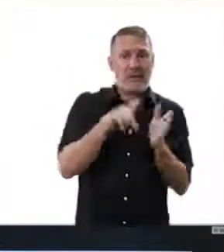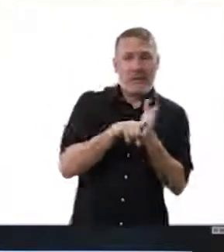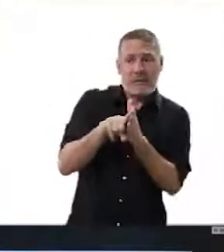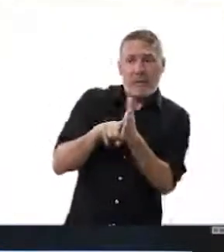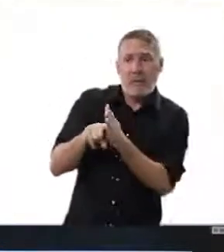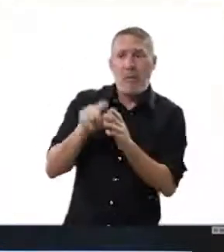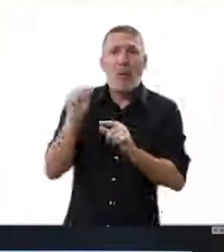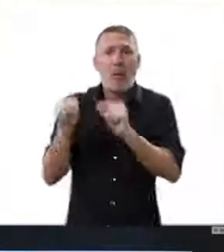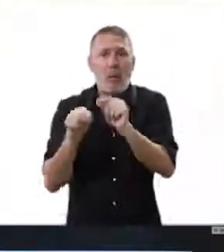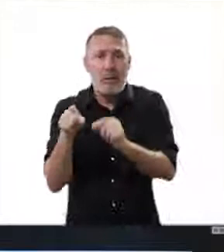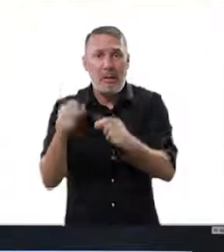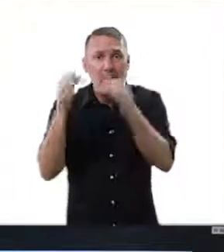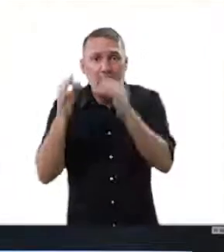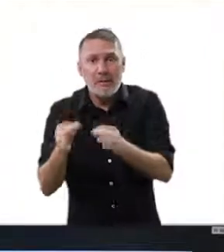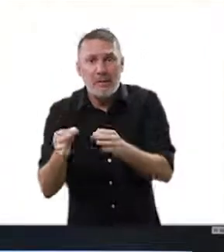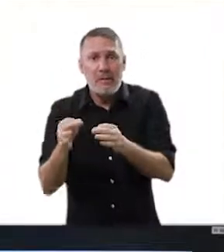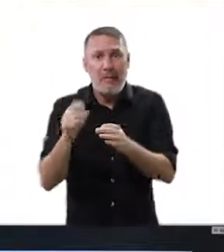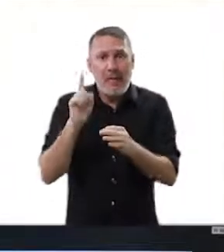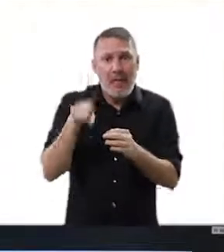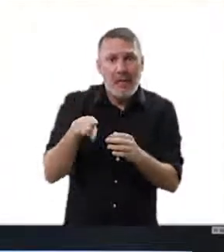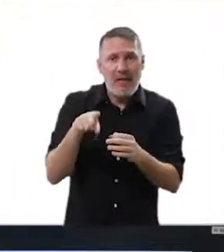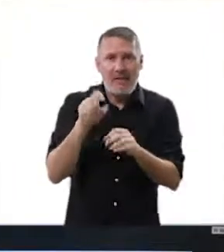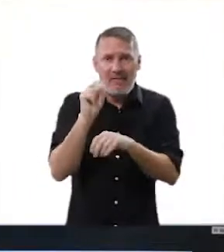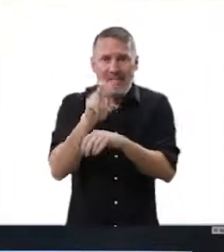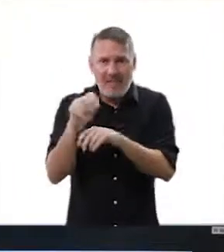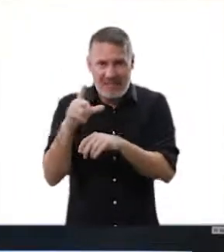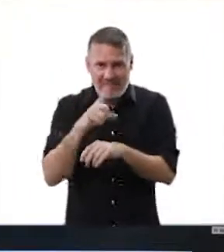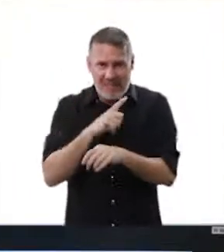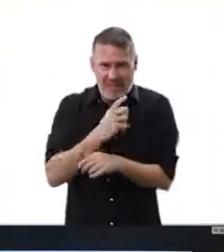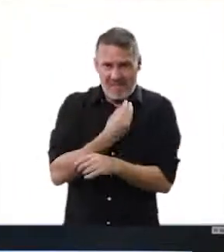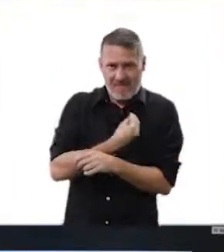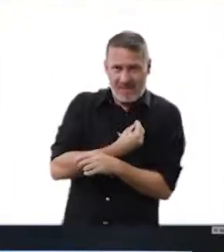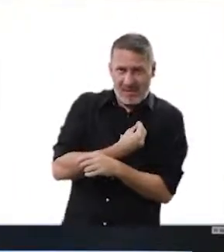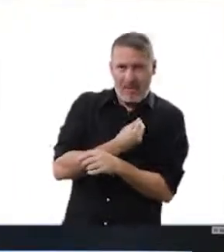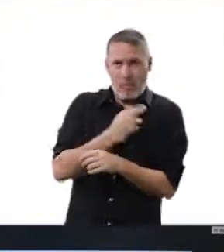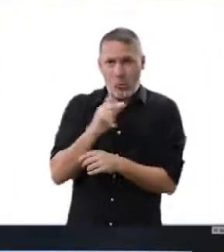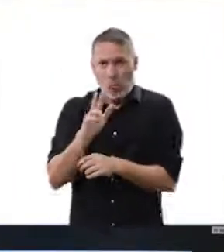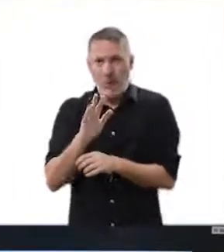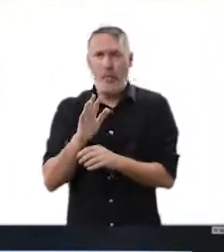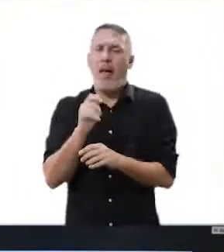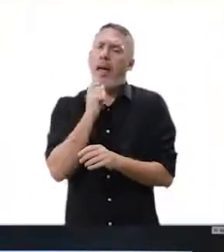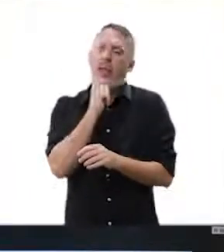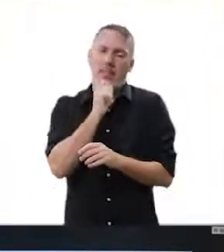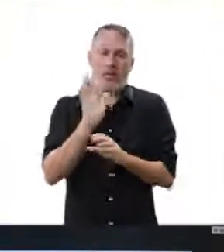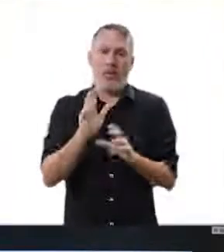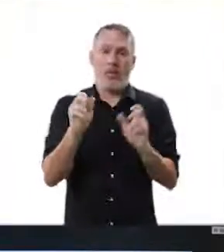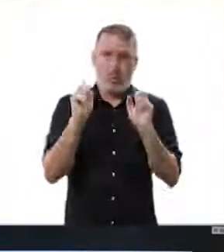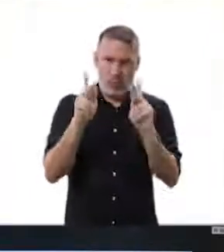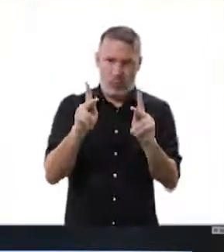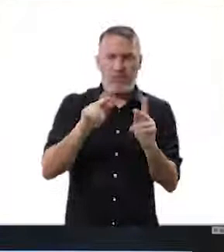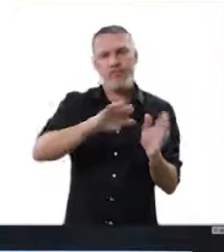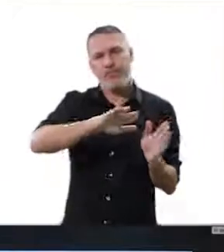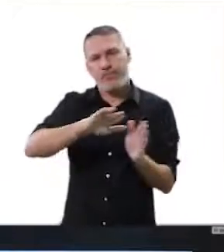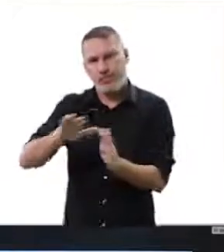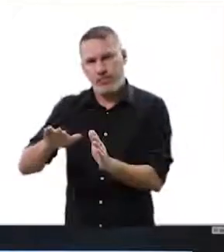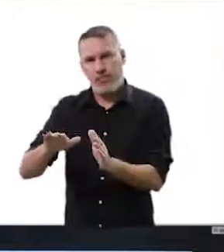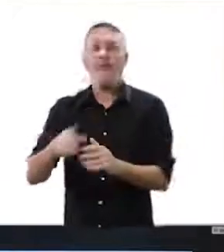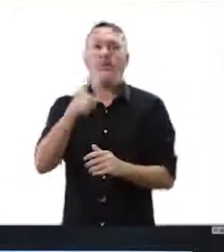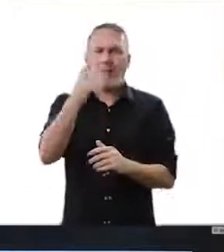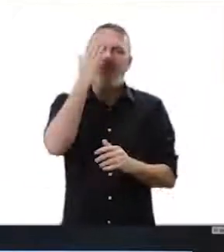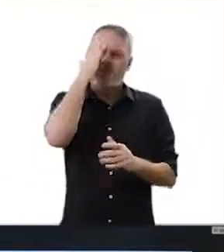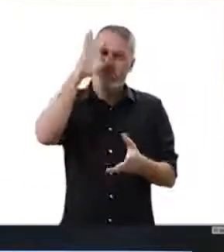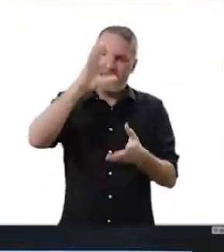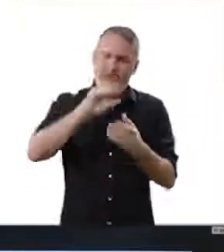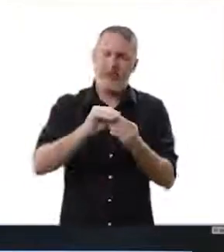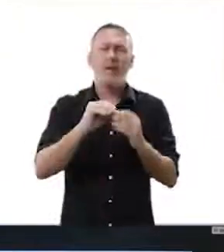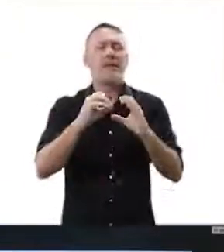ok? Agora que a gente já sabe, então, o que é uma célula, vamos entender os componentes básicos. O